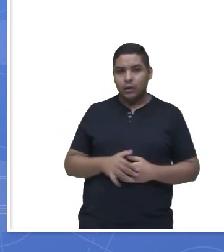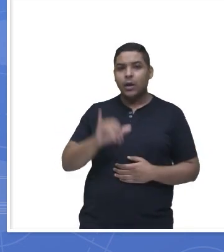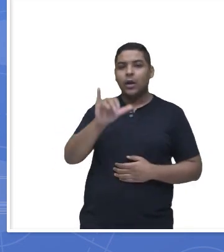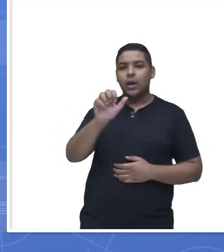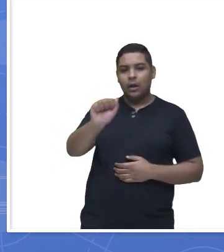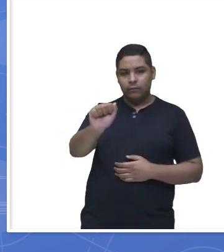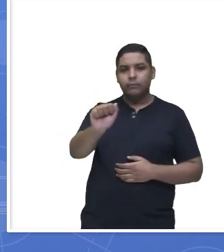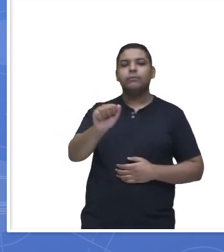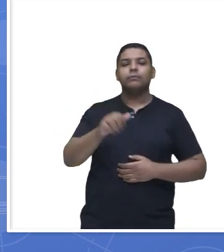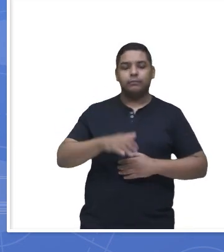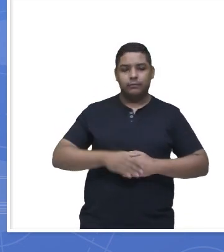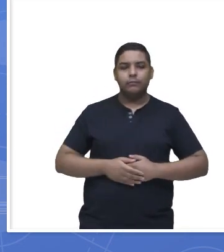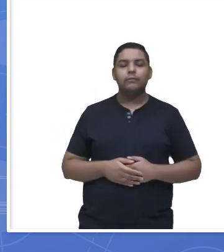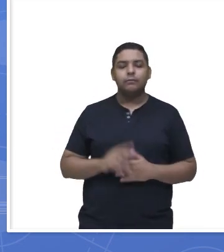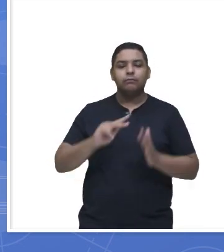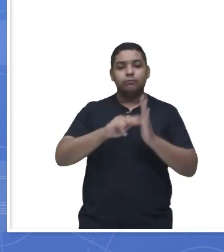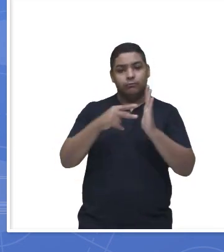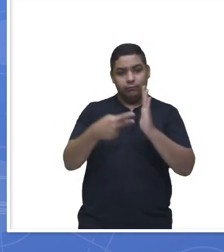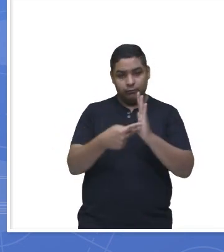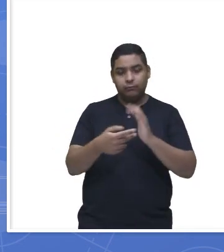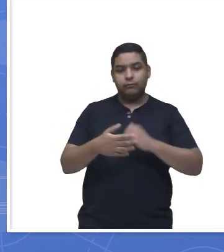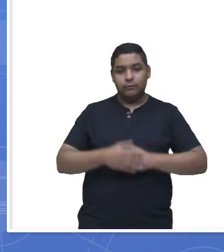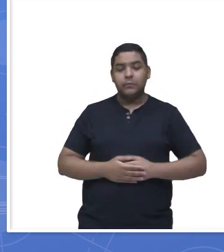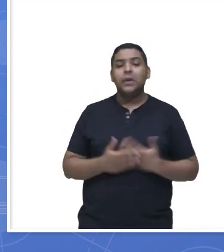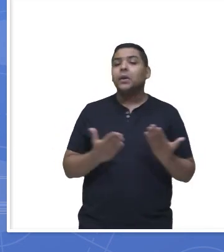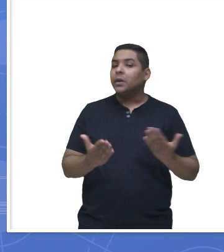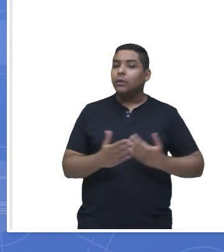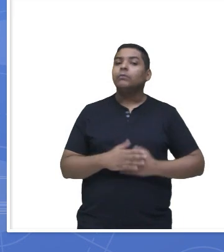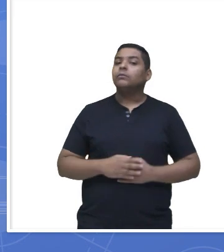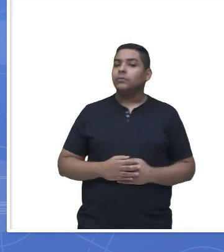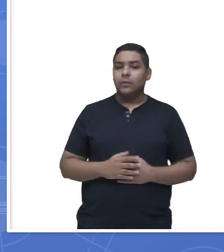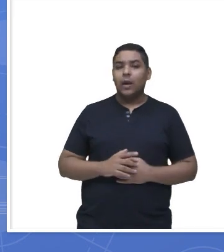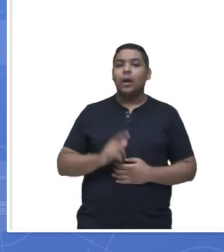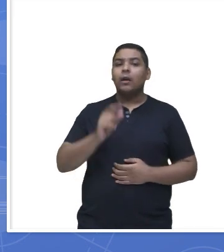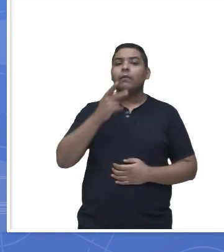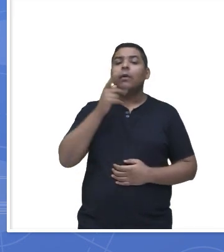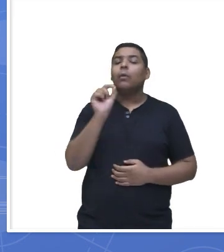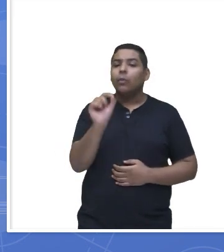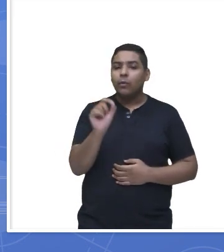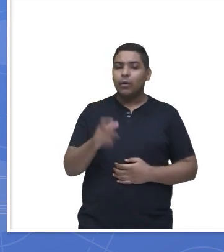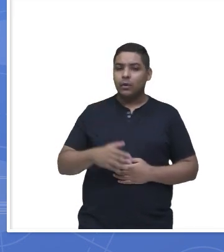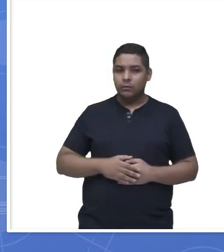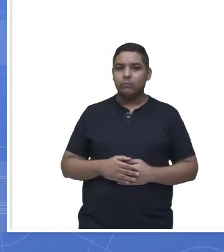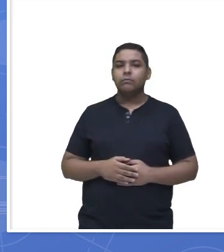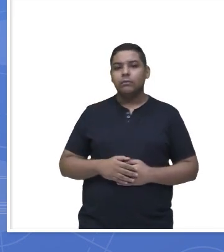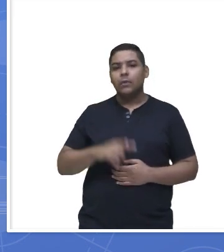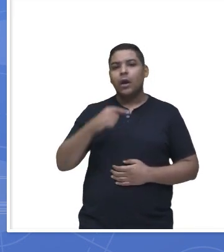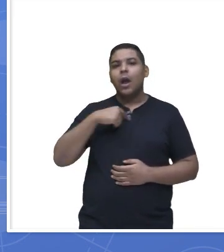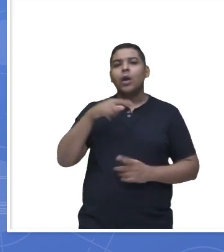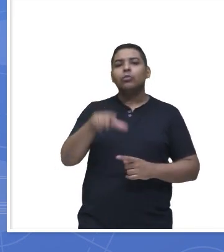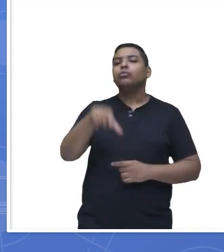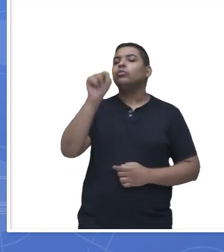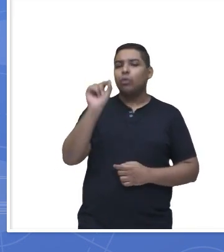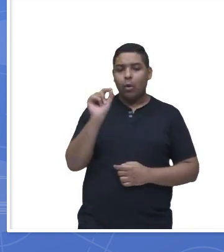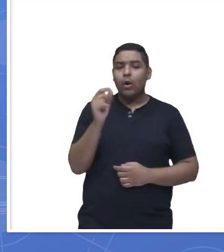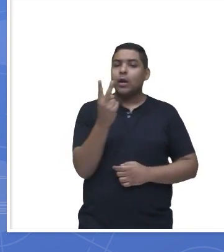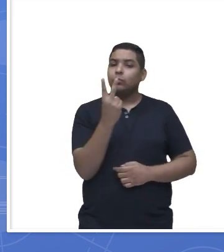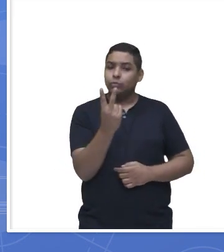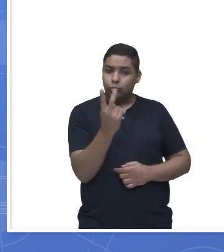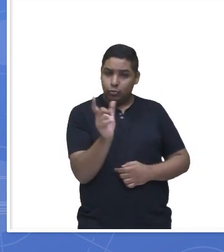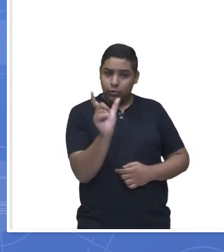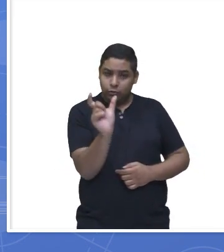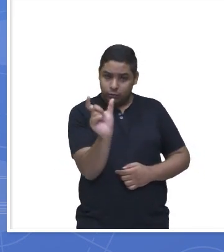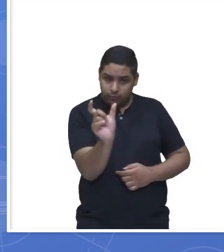isso? Então, a gente tem que apontar, marcar a frase que contém duas dessas